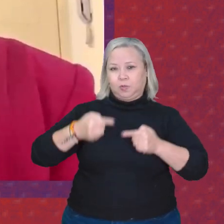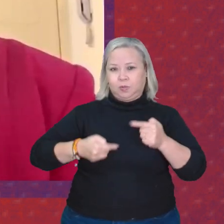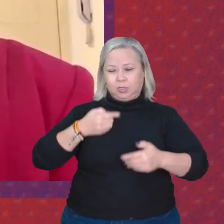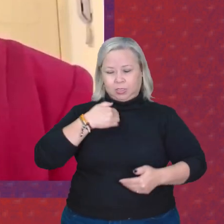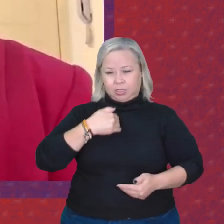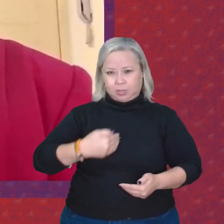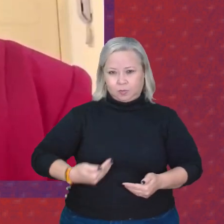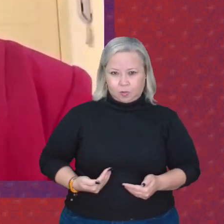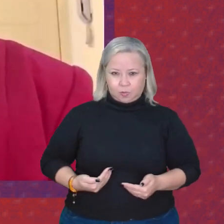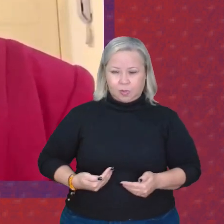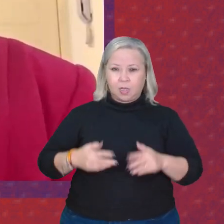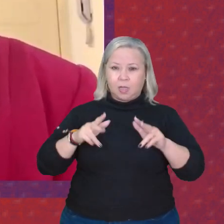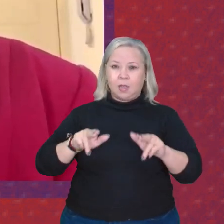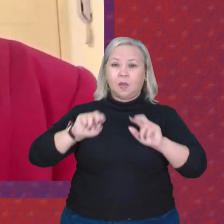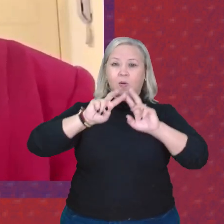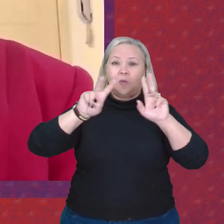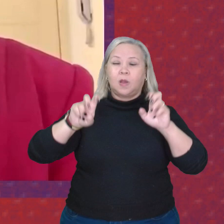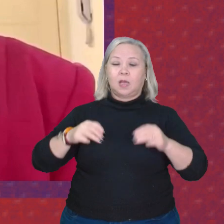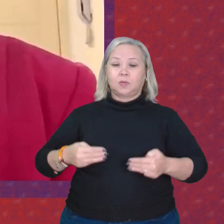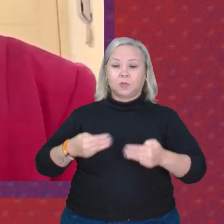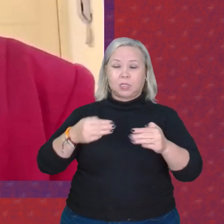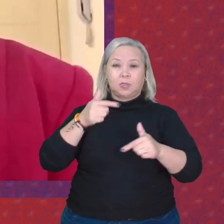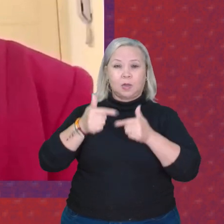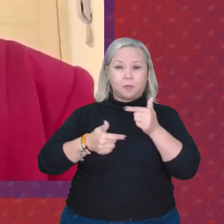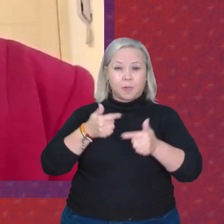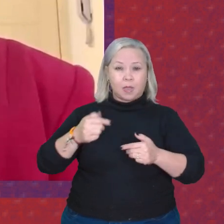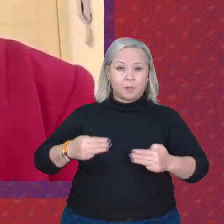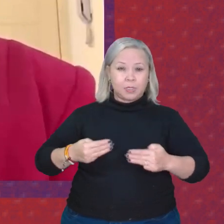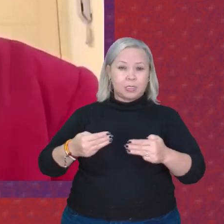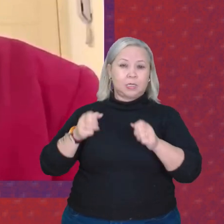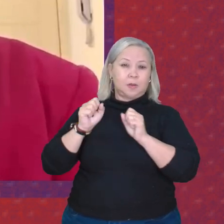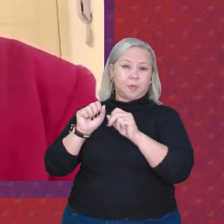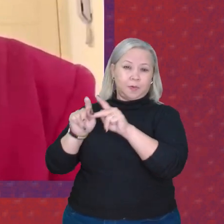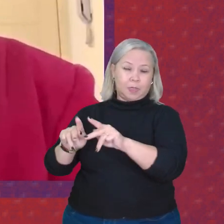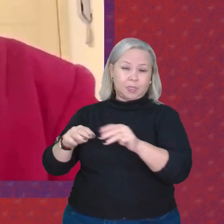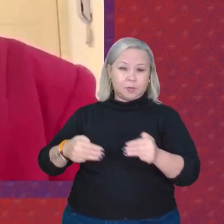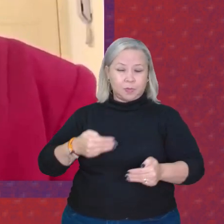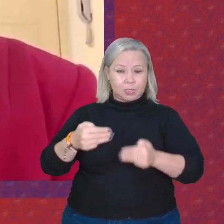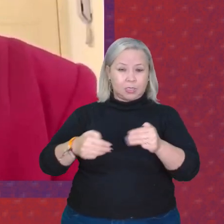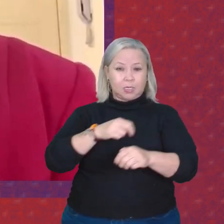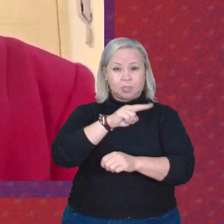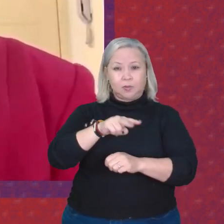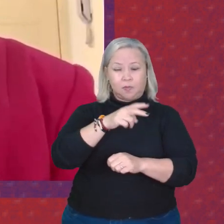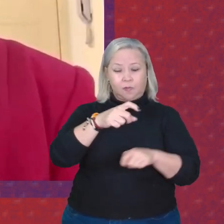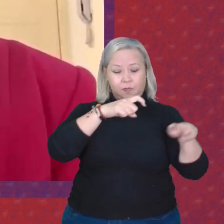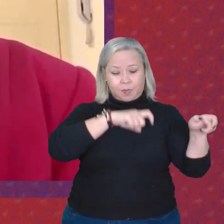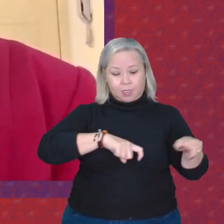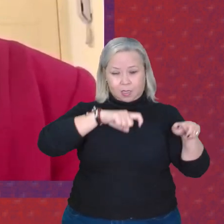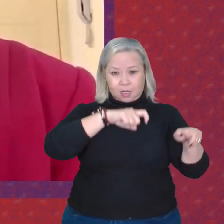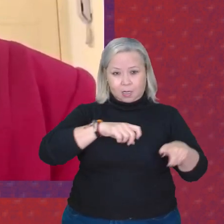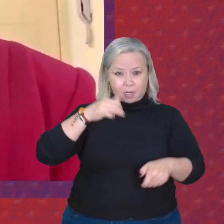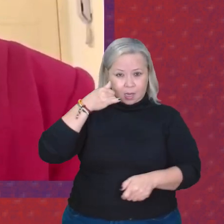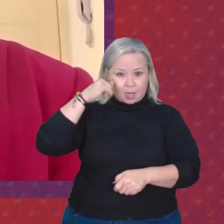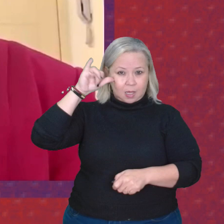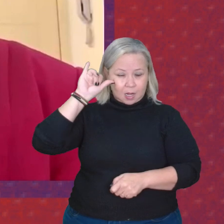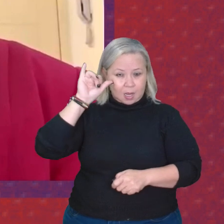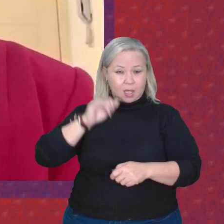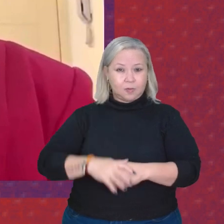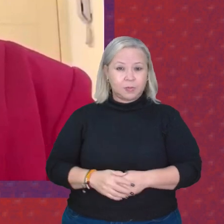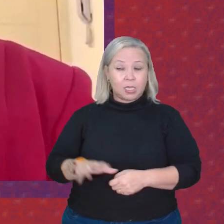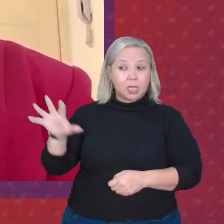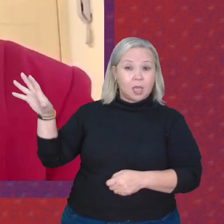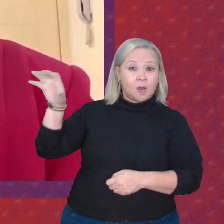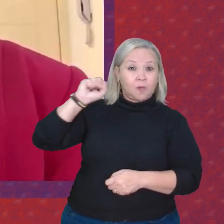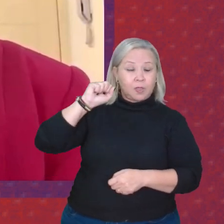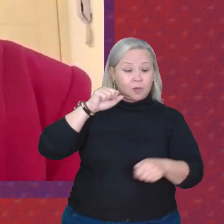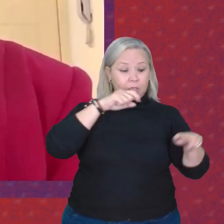públicas, como foi o caso do Ministério do Trabalho, o Ministério da Previdência, o Ministério do Desenvolvimento Agrário. A extinção da Ouvidoria Agrária